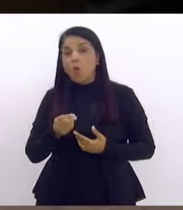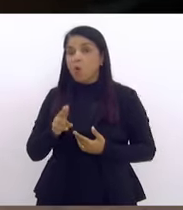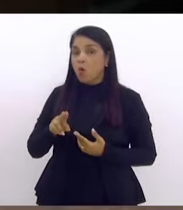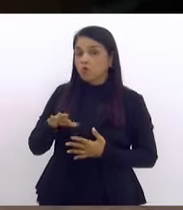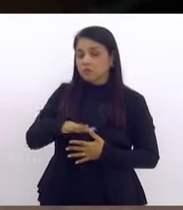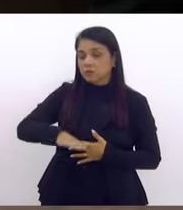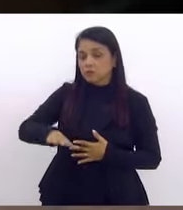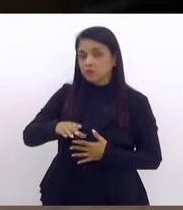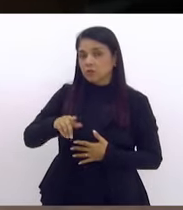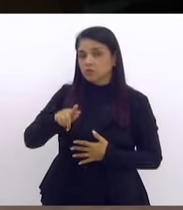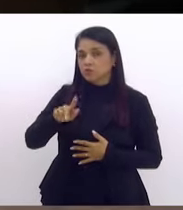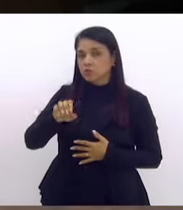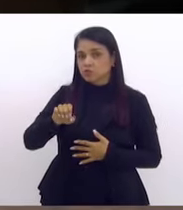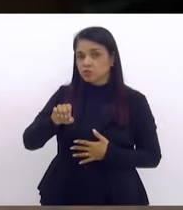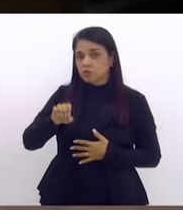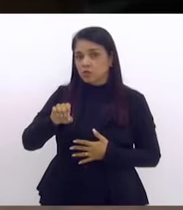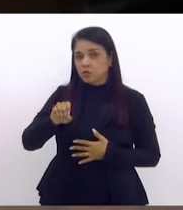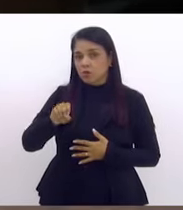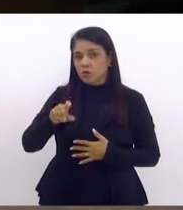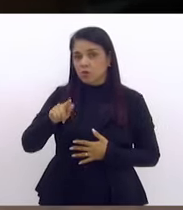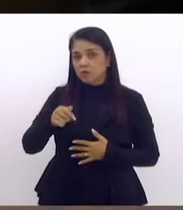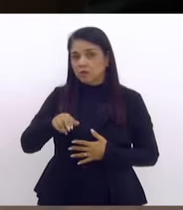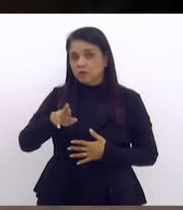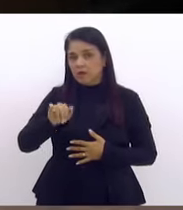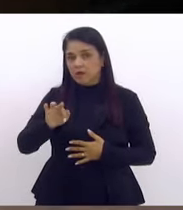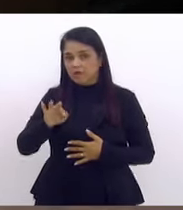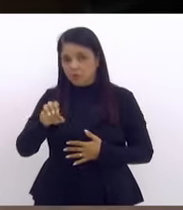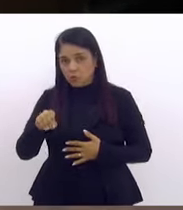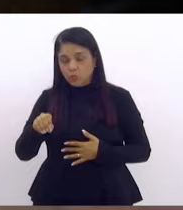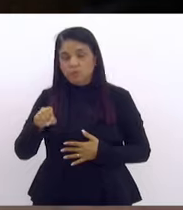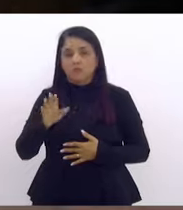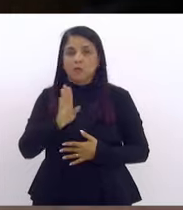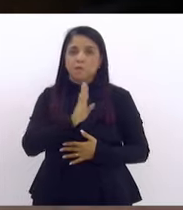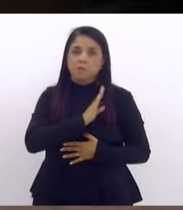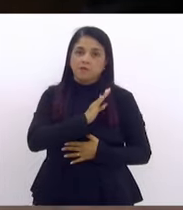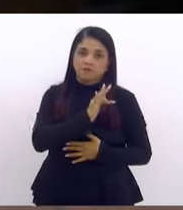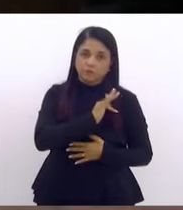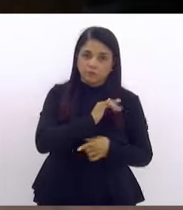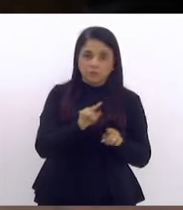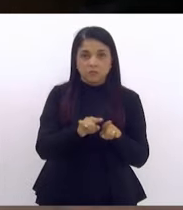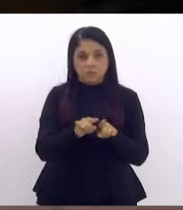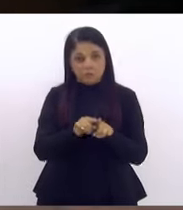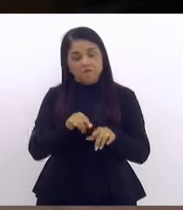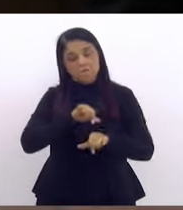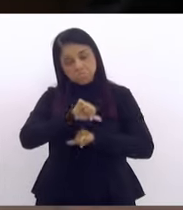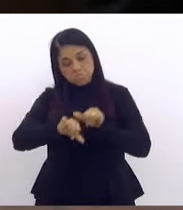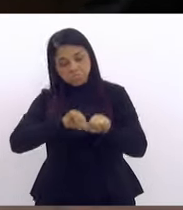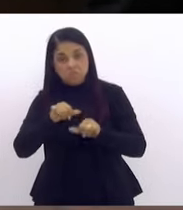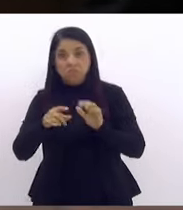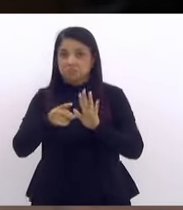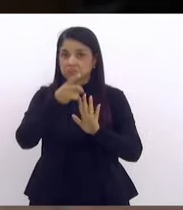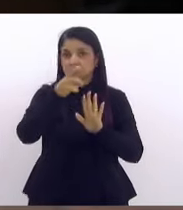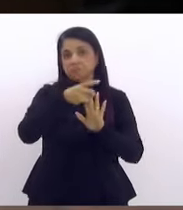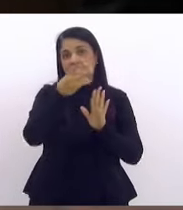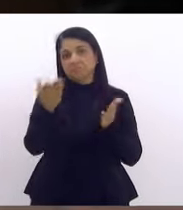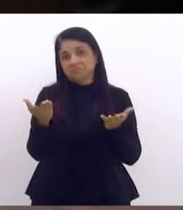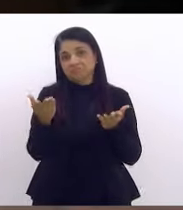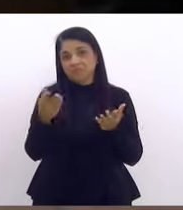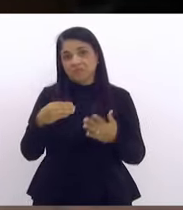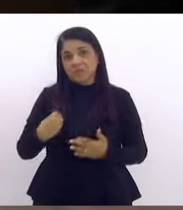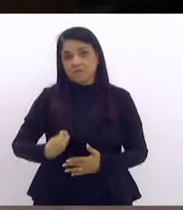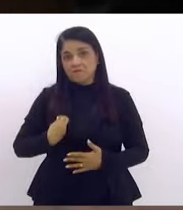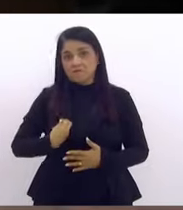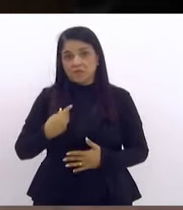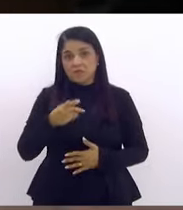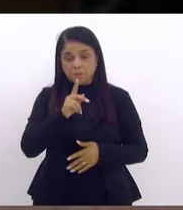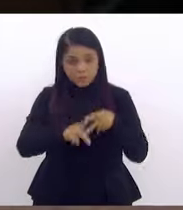região metropolitana, Baixada ou qualquer outra região, que você pode mexer. Através de revogar um decreto, você pode mexer com a vida das pessoas. Não estou